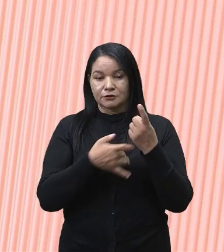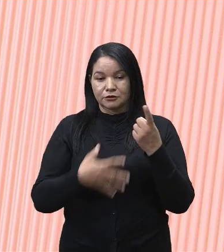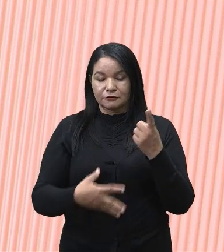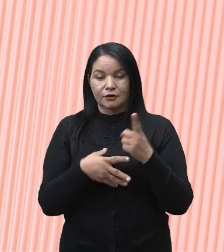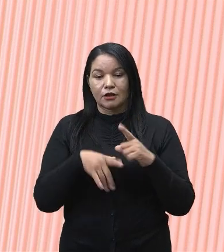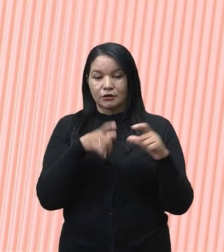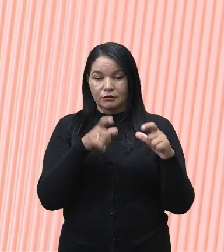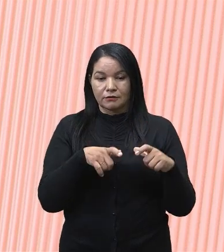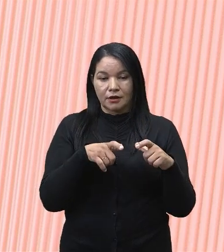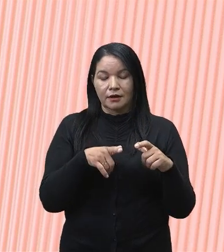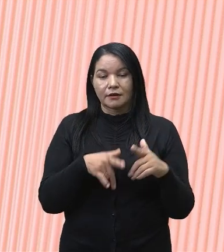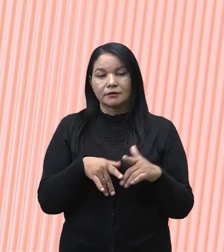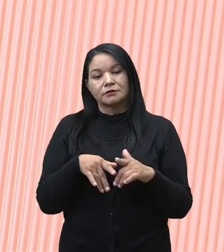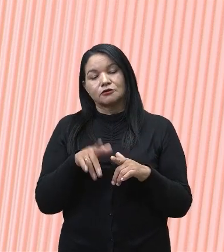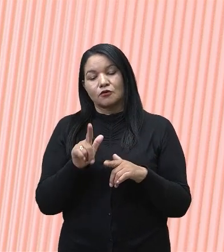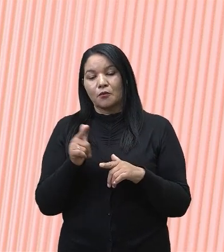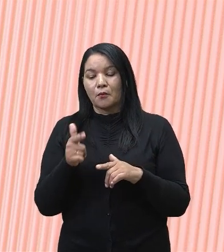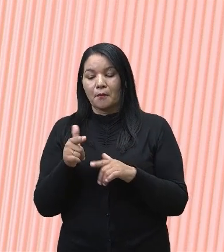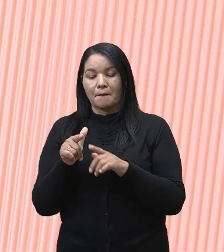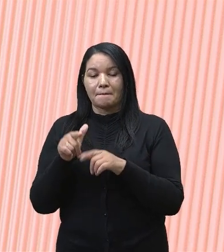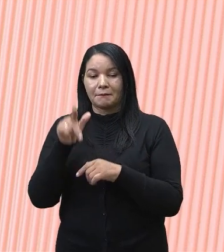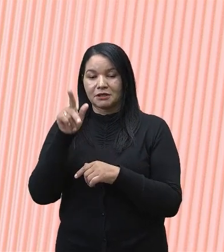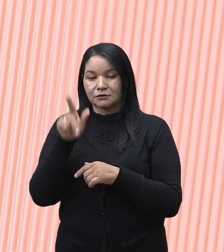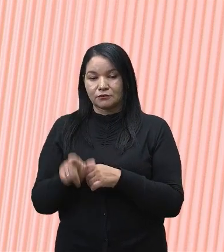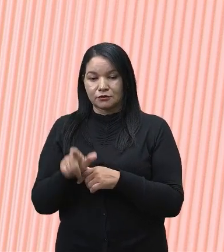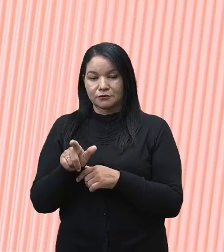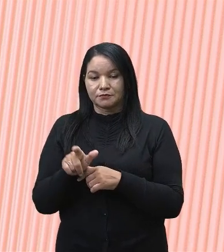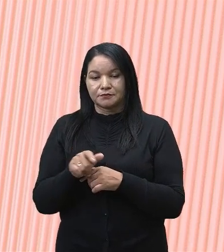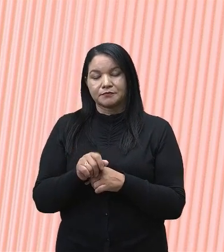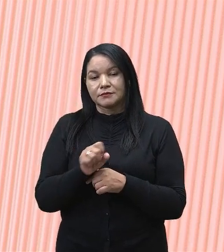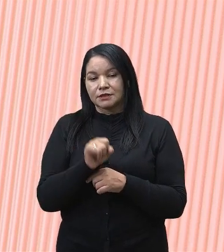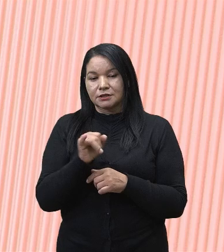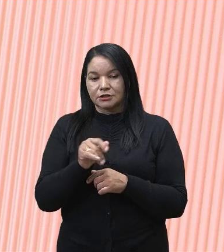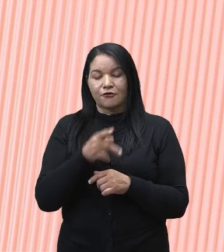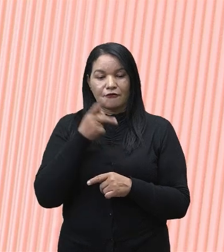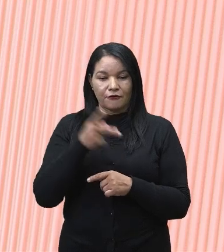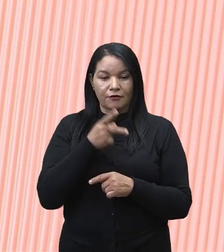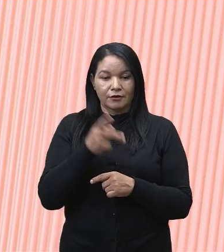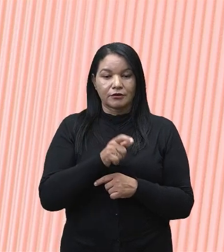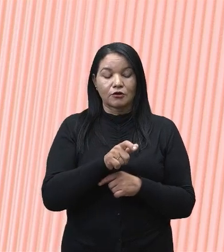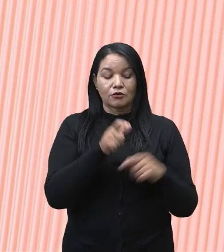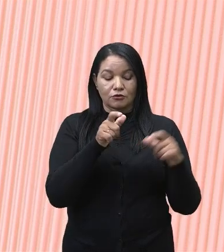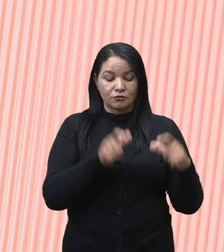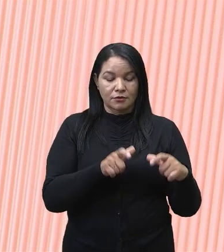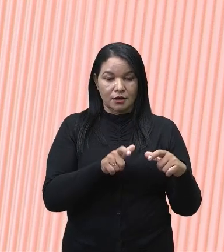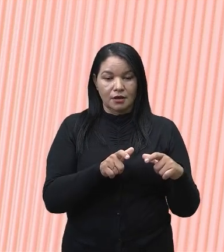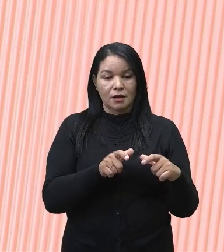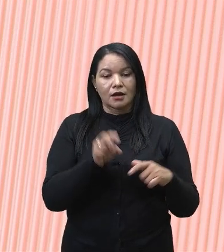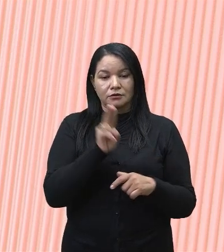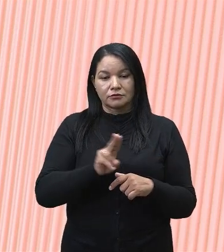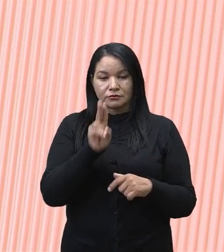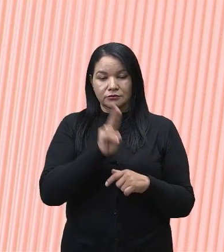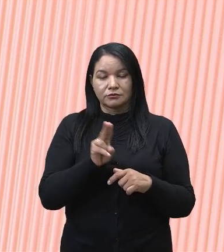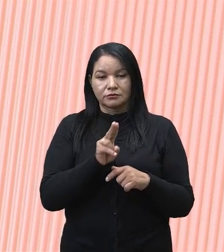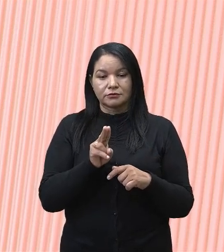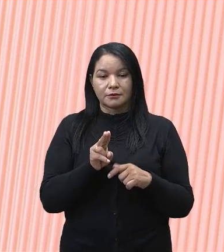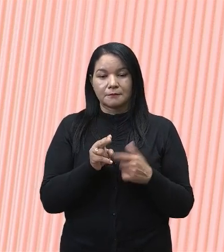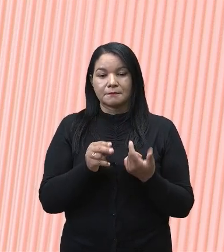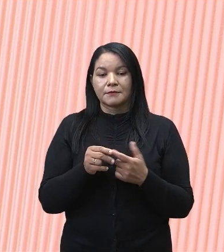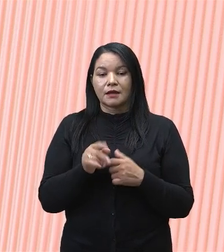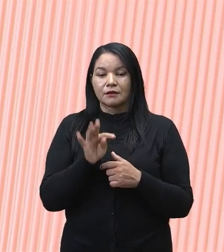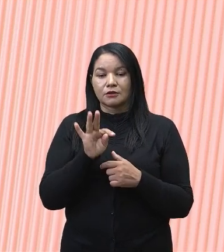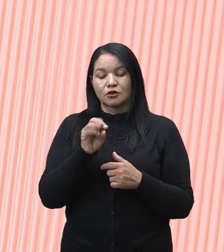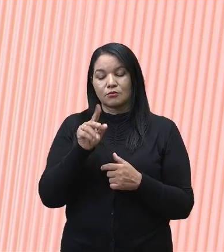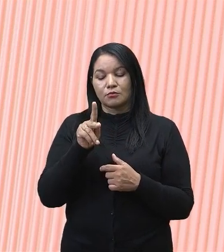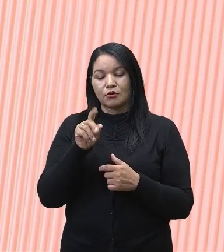lugares e personas. Se eu vou falar de um lugar, eu vou fazer uso de la topografia. Se eu vou falar de